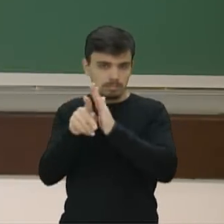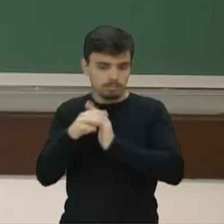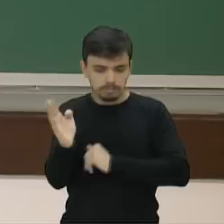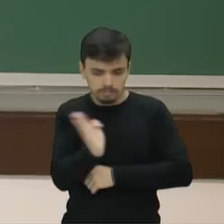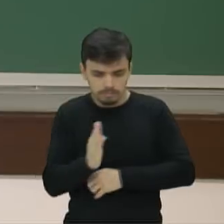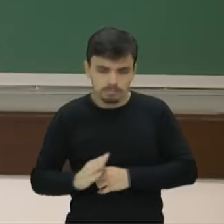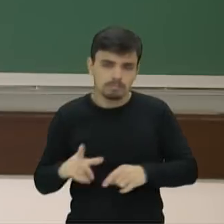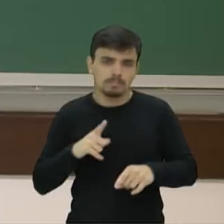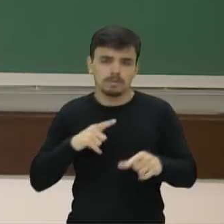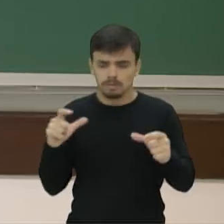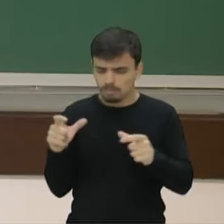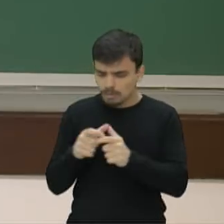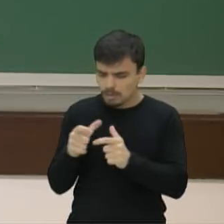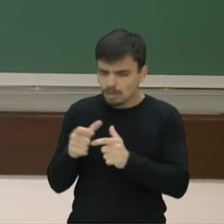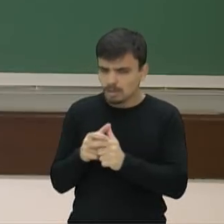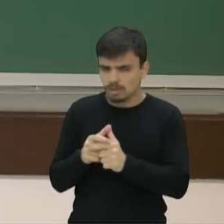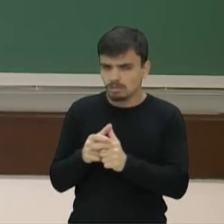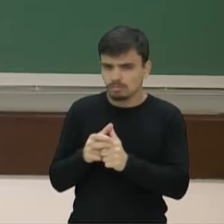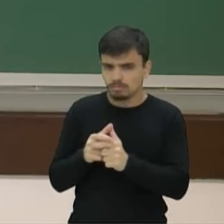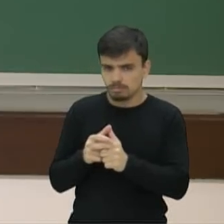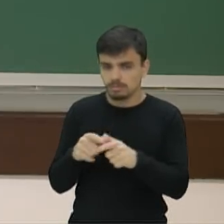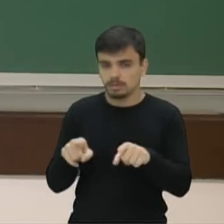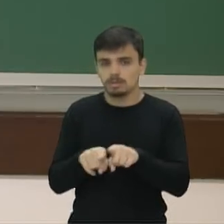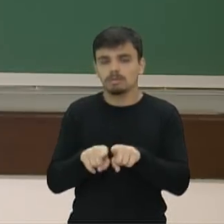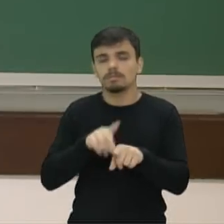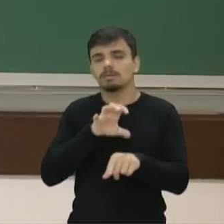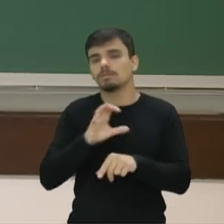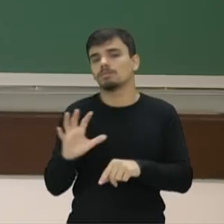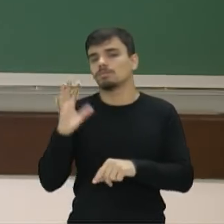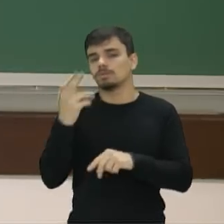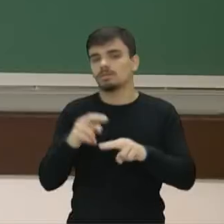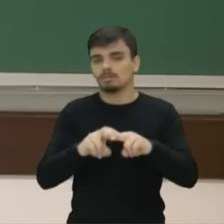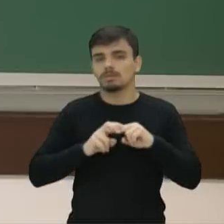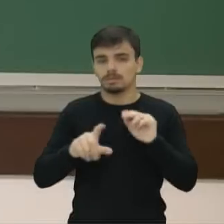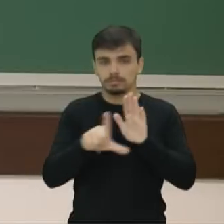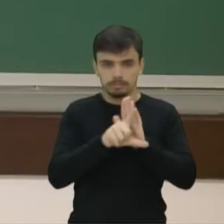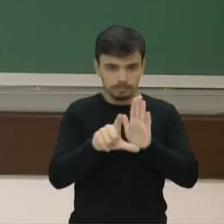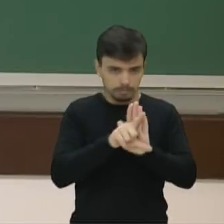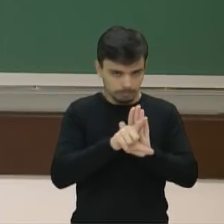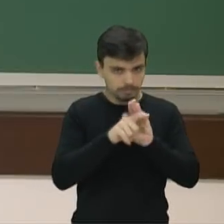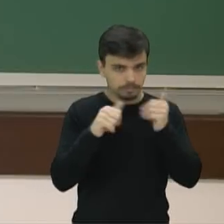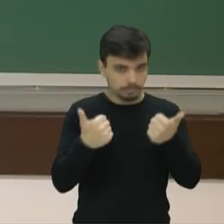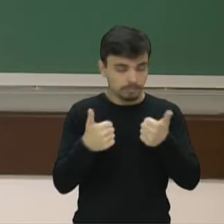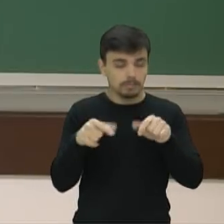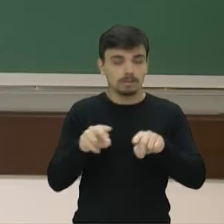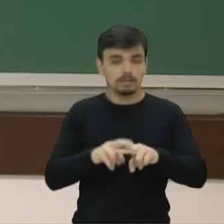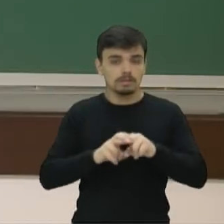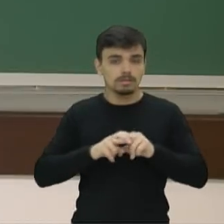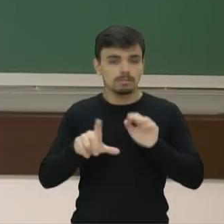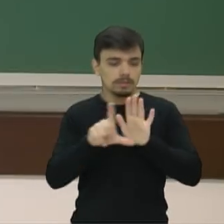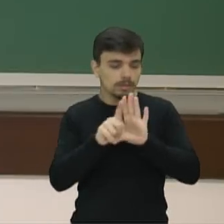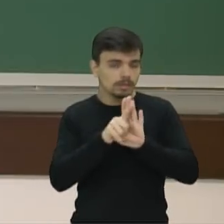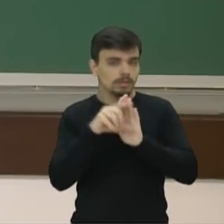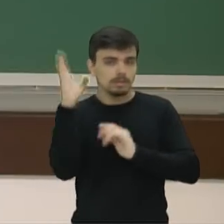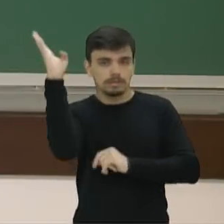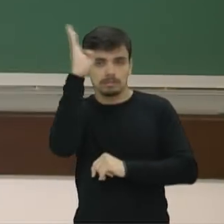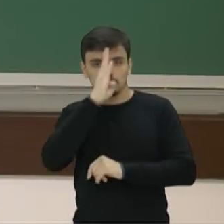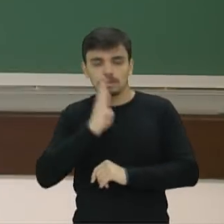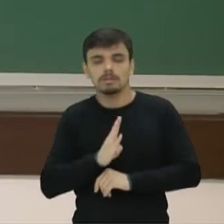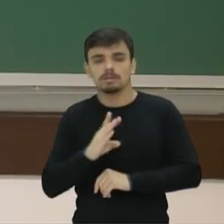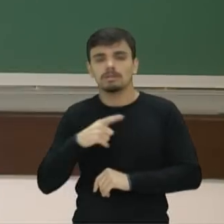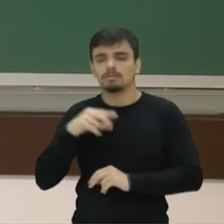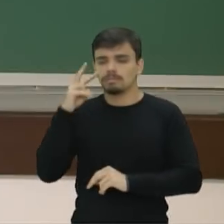vão estar muito pequenos. E isso ocorre tudo previsto em lei. Então, a legislação brasileira ela prevê que,